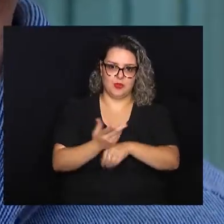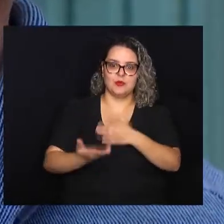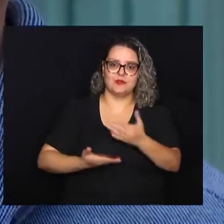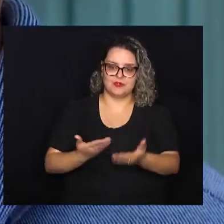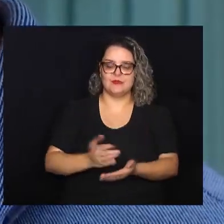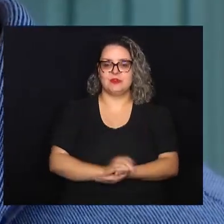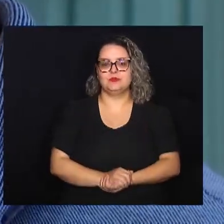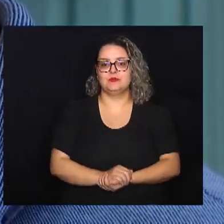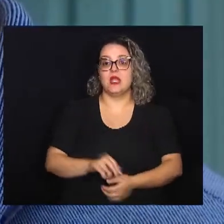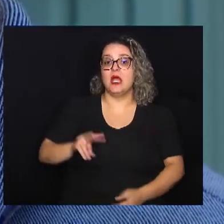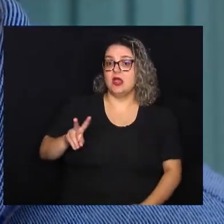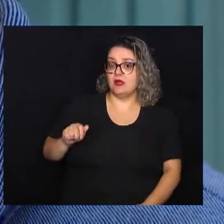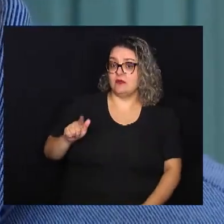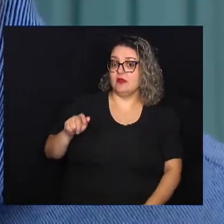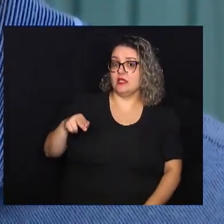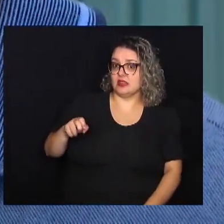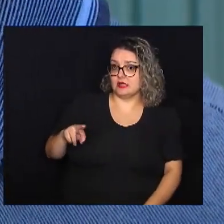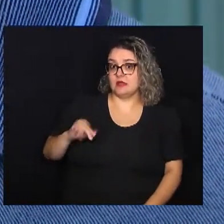Wagner